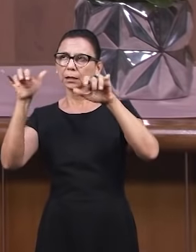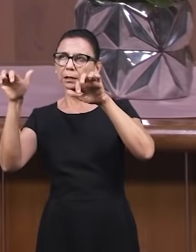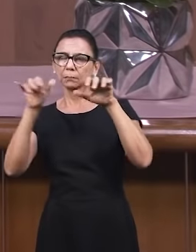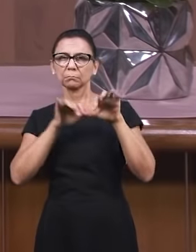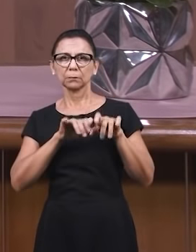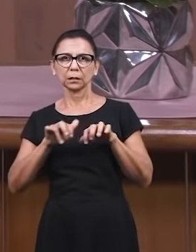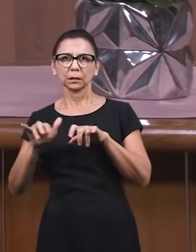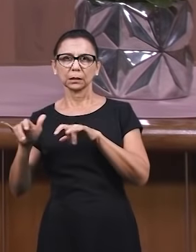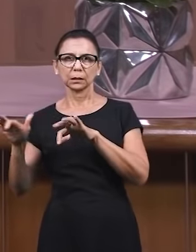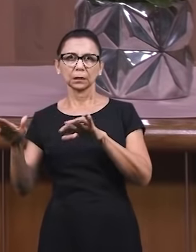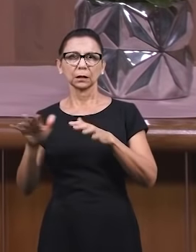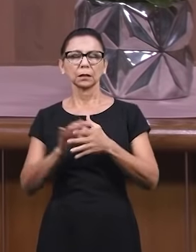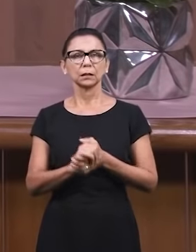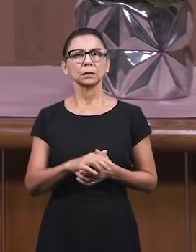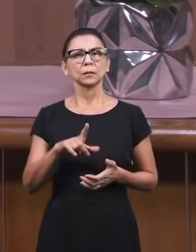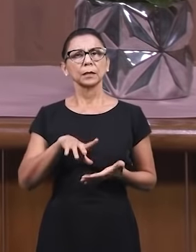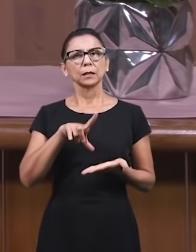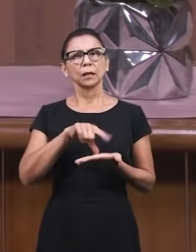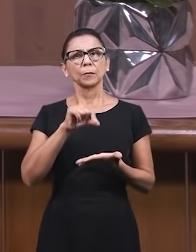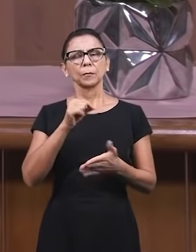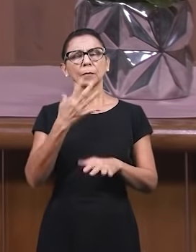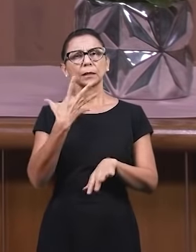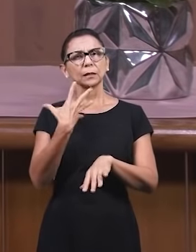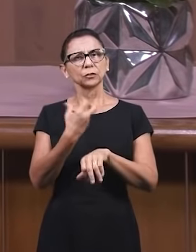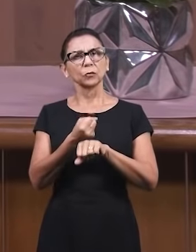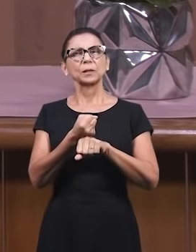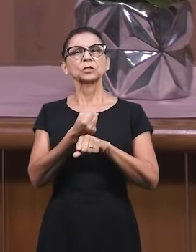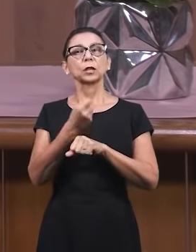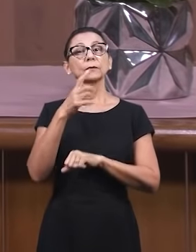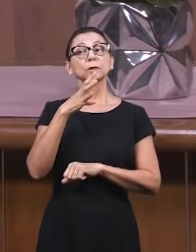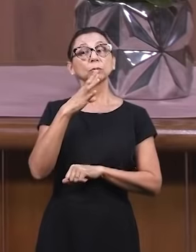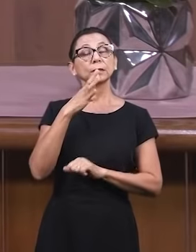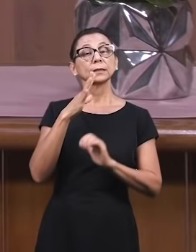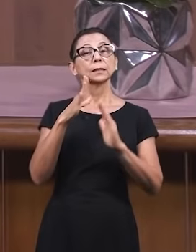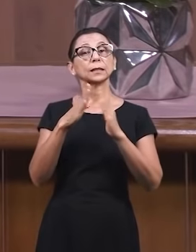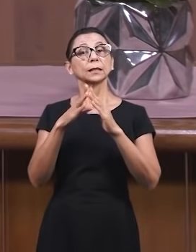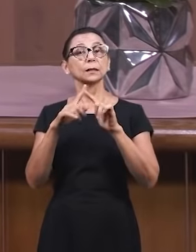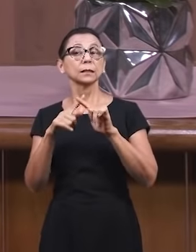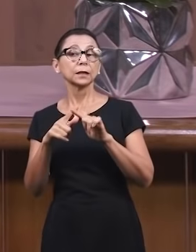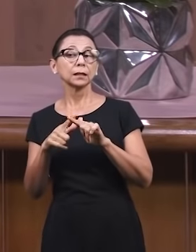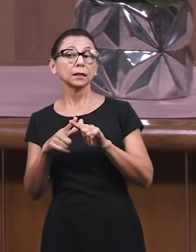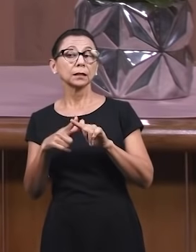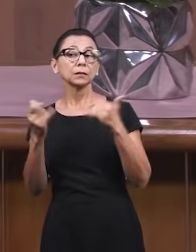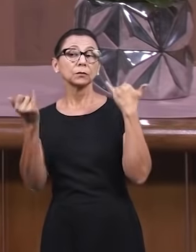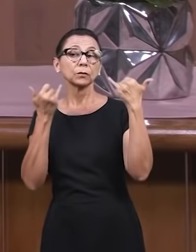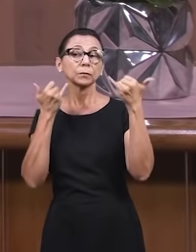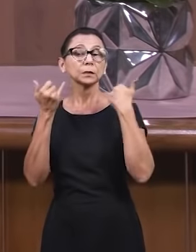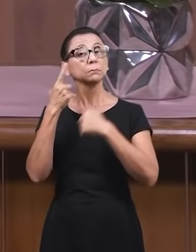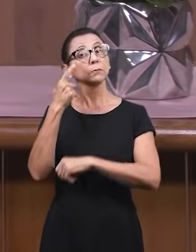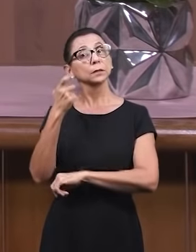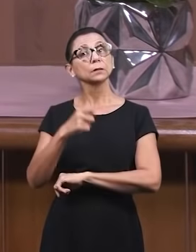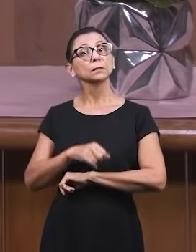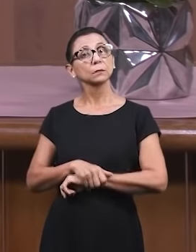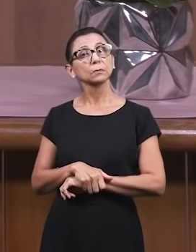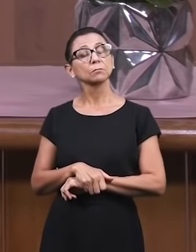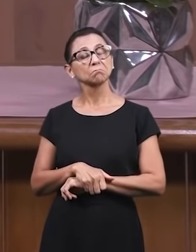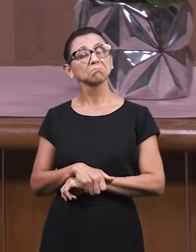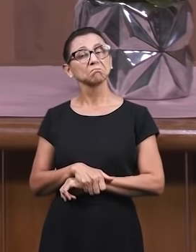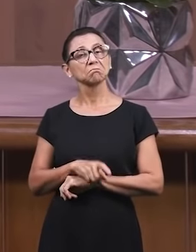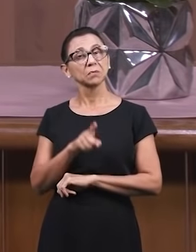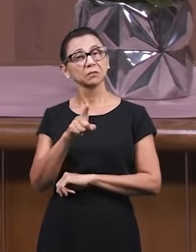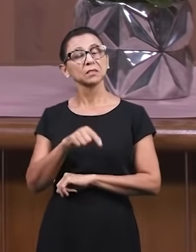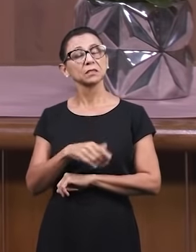uma quantidade impressionante de conteúdos. Você vai poder conhecer a igreja melhor, você vai poder ter muitas informações que são muito interessantes para